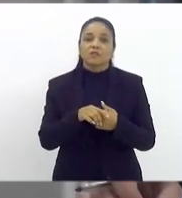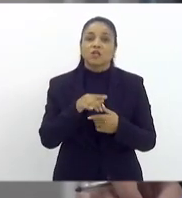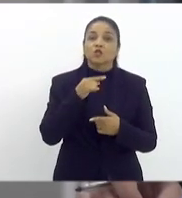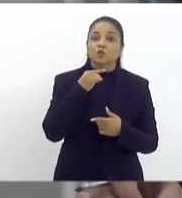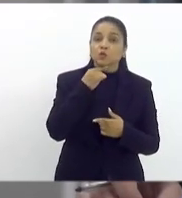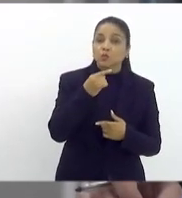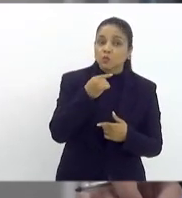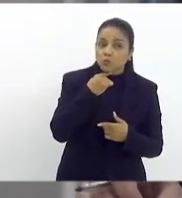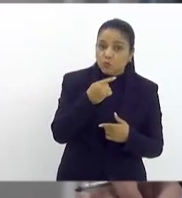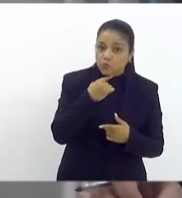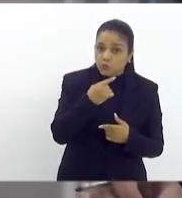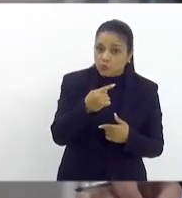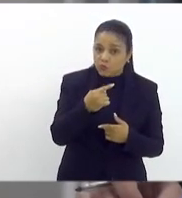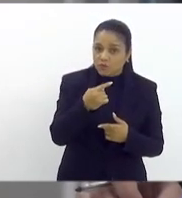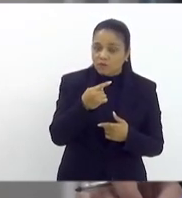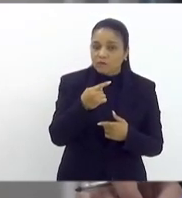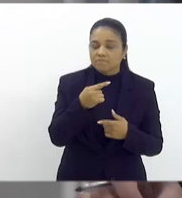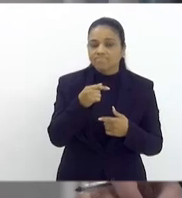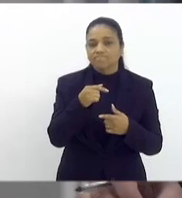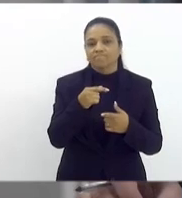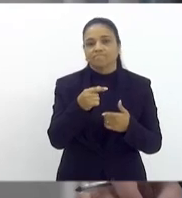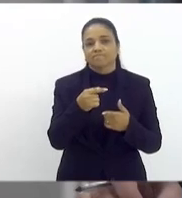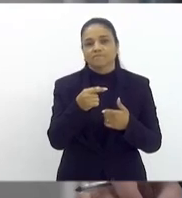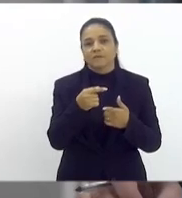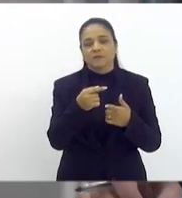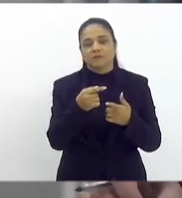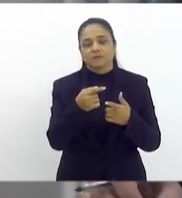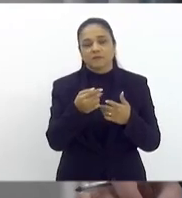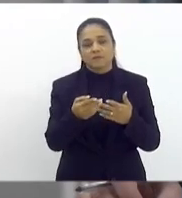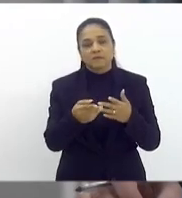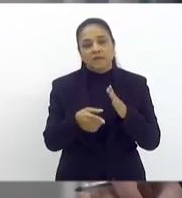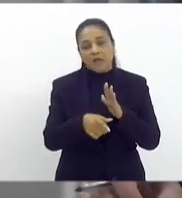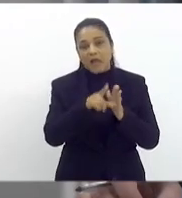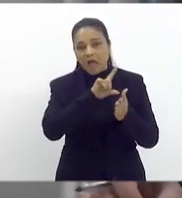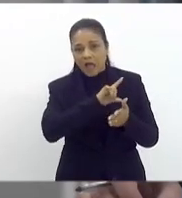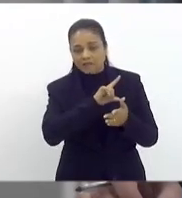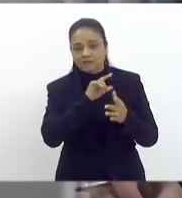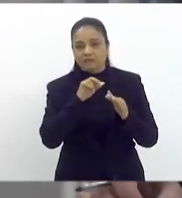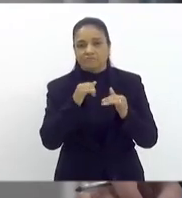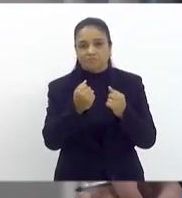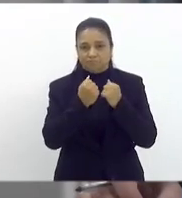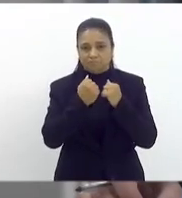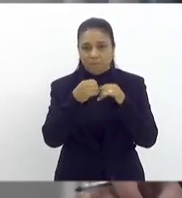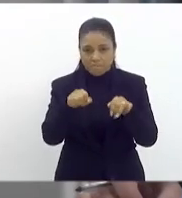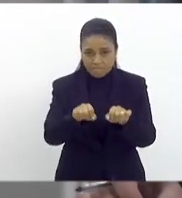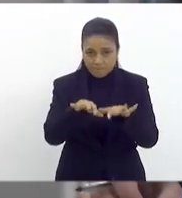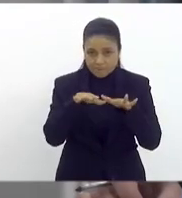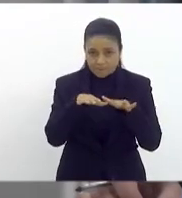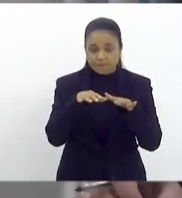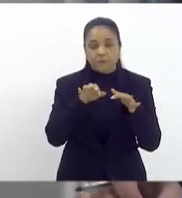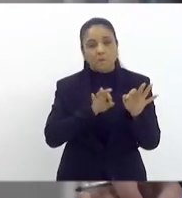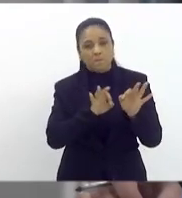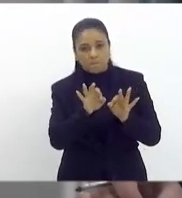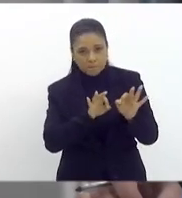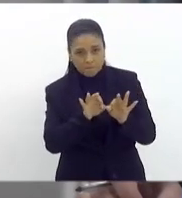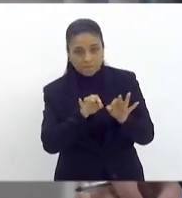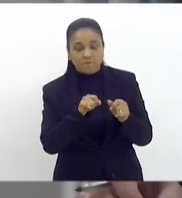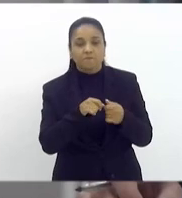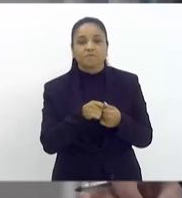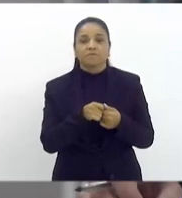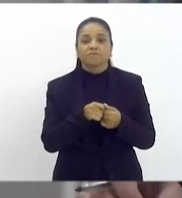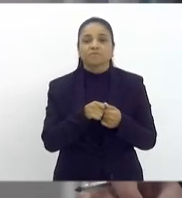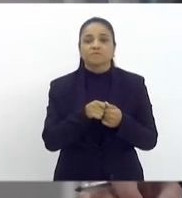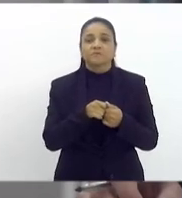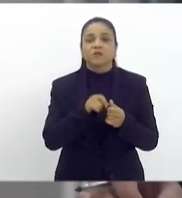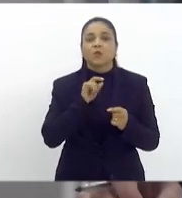dúvida da sessão passada de instalação e preparatória foi também com relação